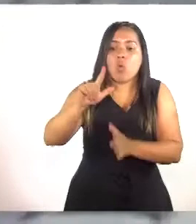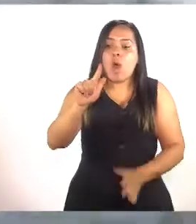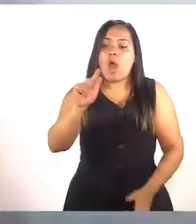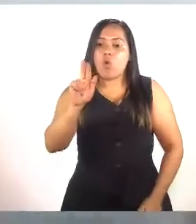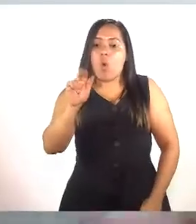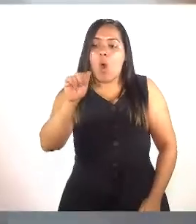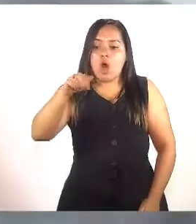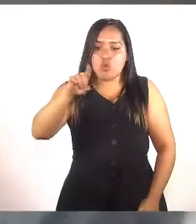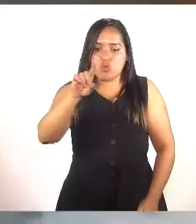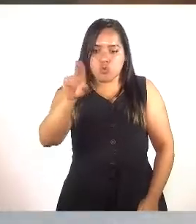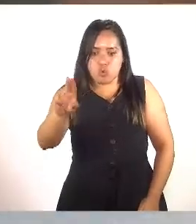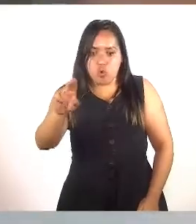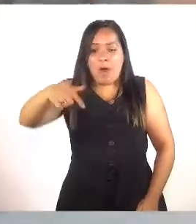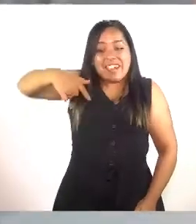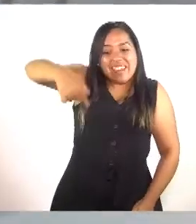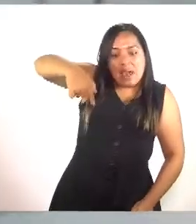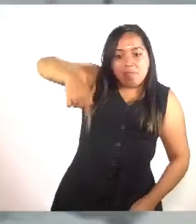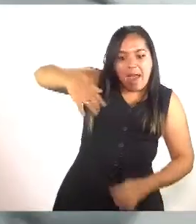estado